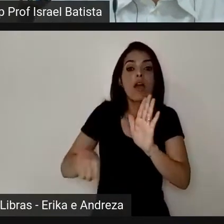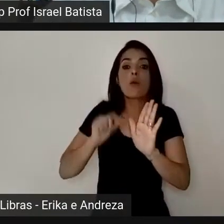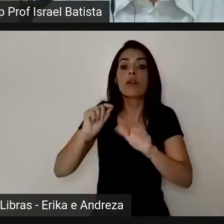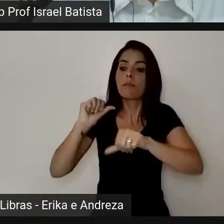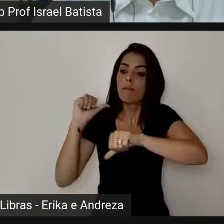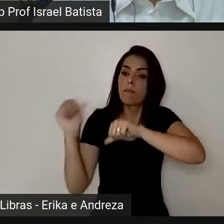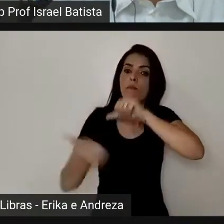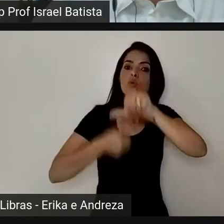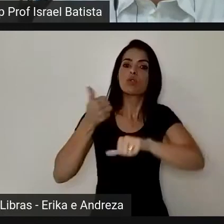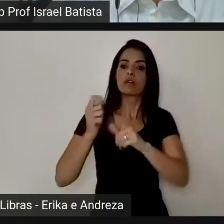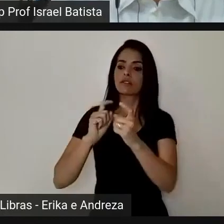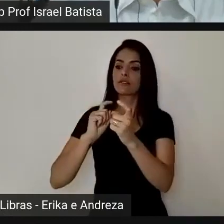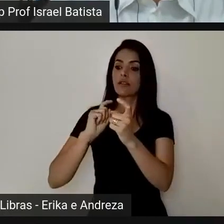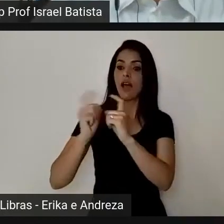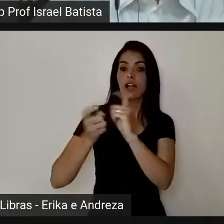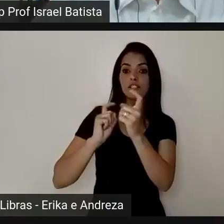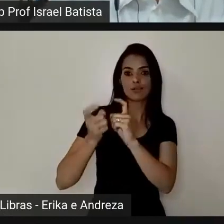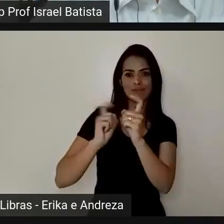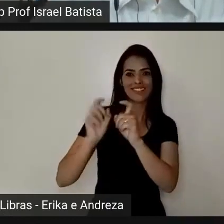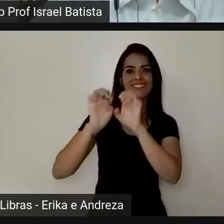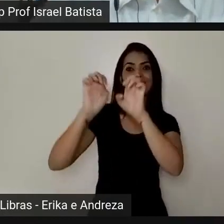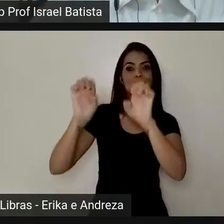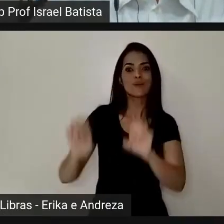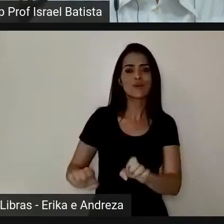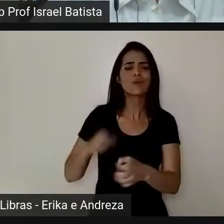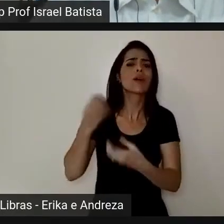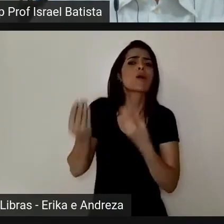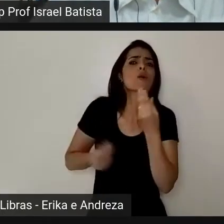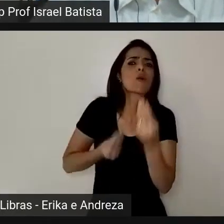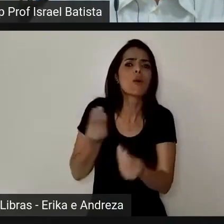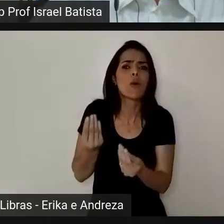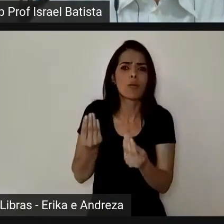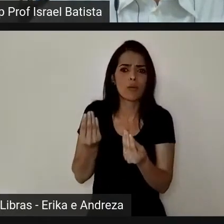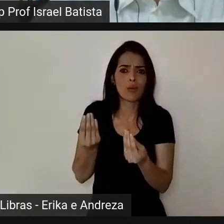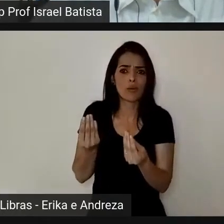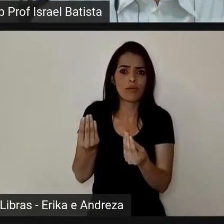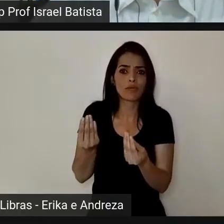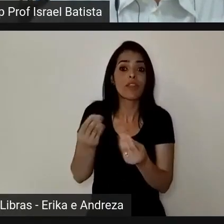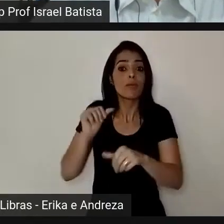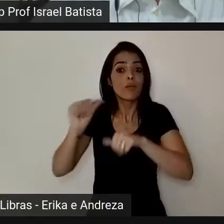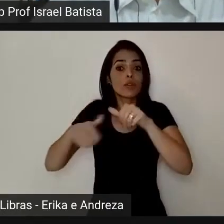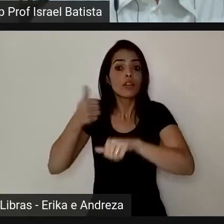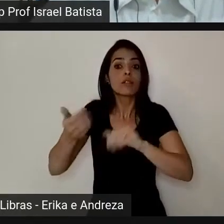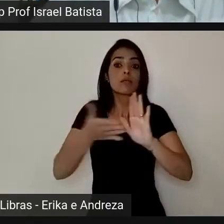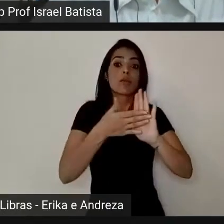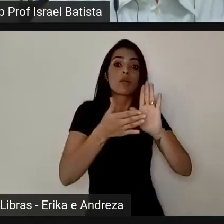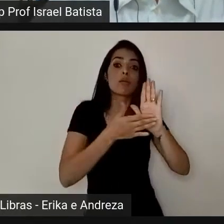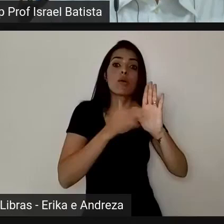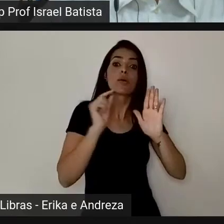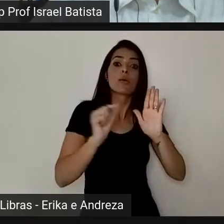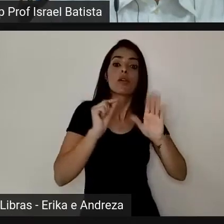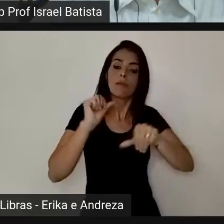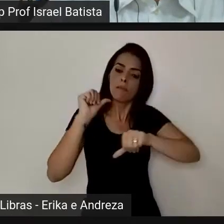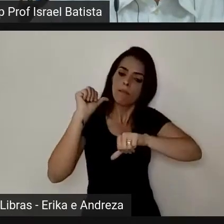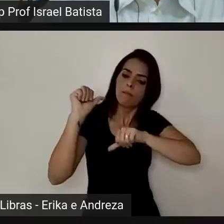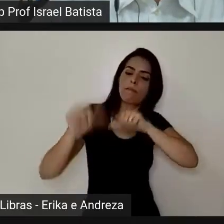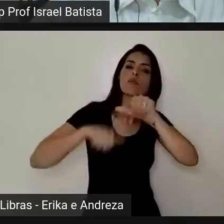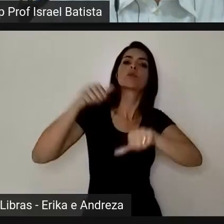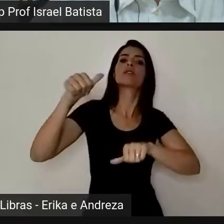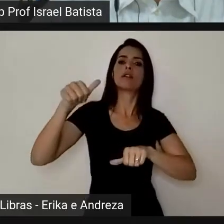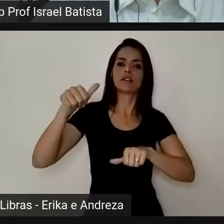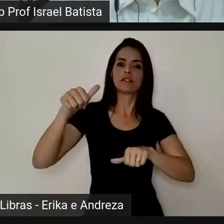da administração pública, do funcionamento da máquina administrativa. Então, propõe uma mudança